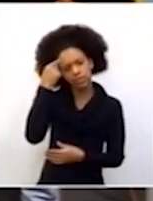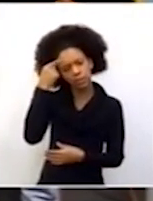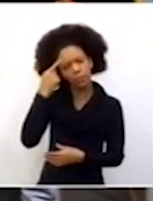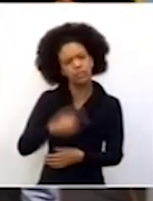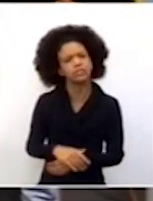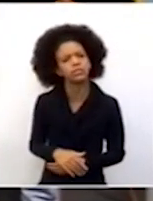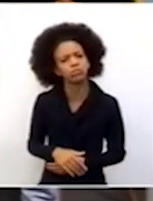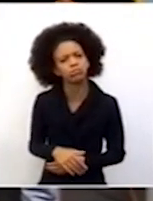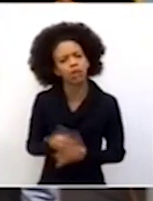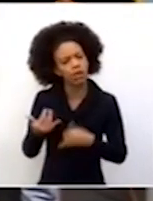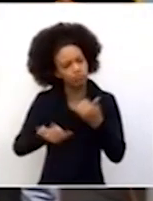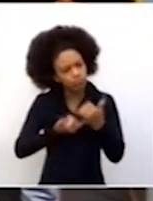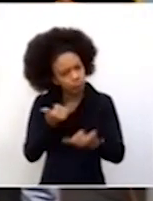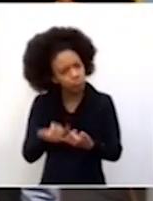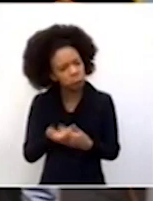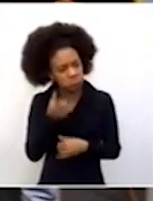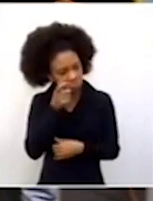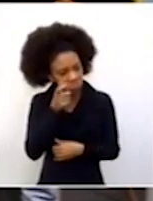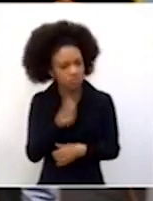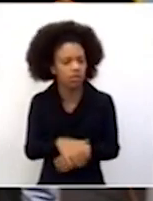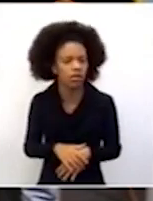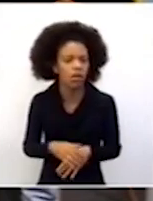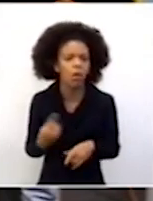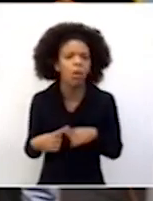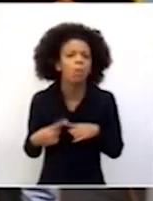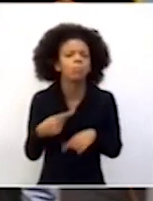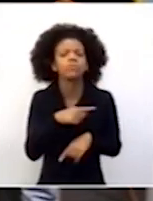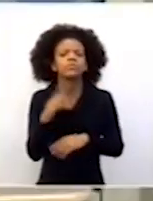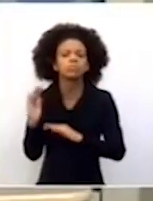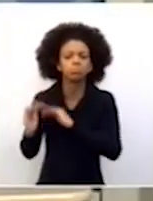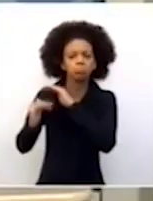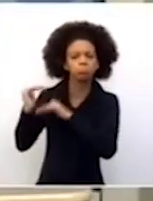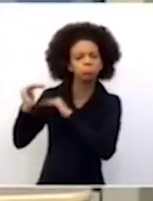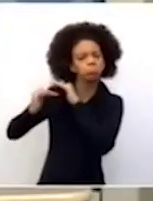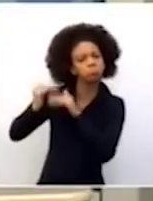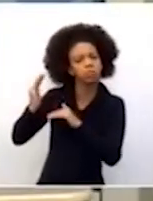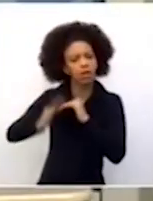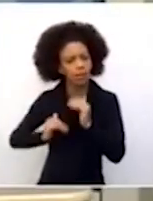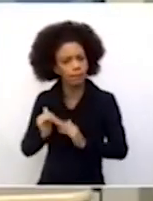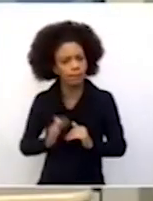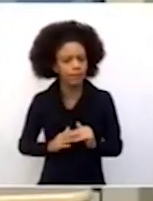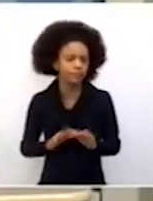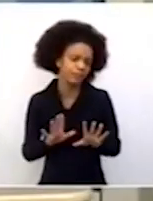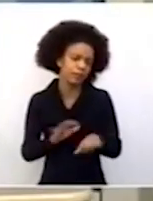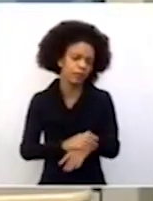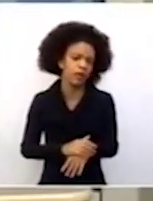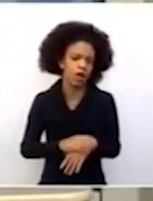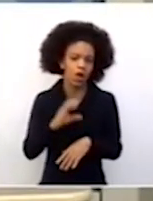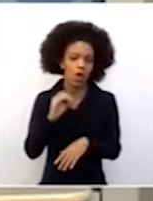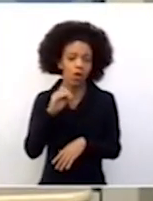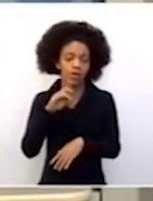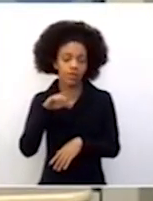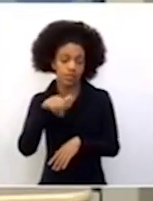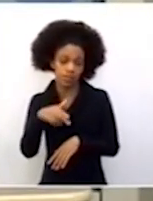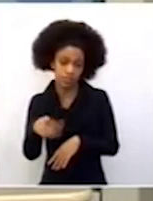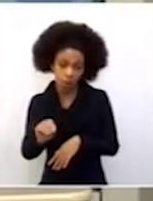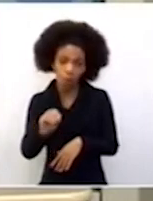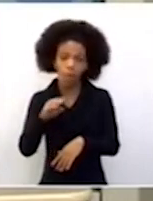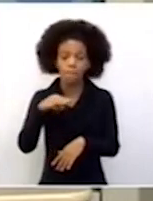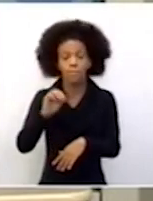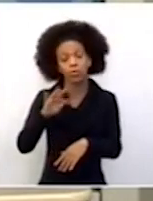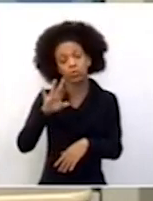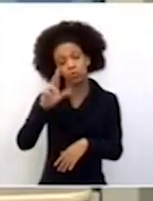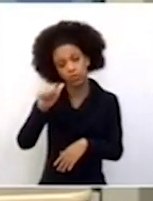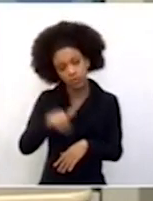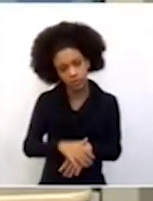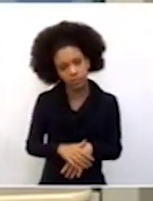forma lúdica é interessante. Porque aí você vai desenvolvendo algumas habilidades, que nem a professora destacou, coordenação motora, né? É interessante isso, trabalhar